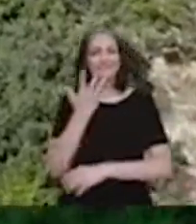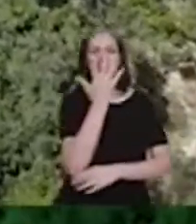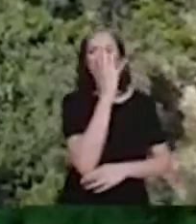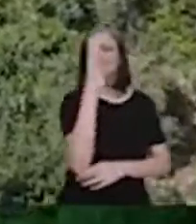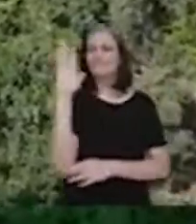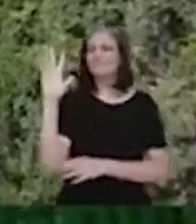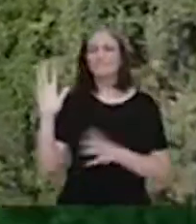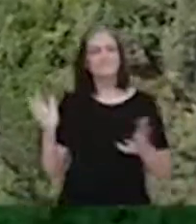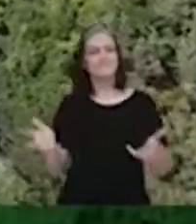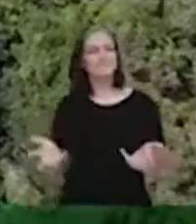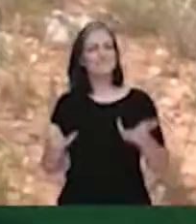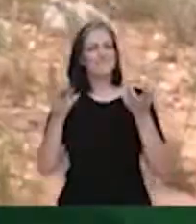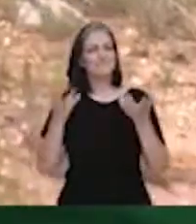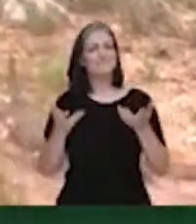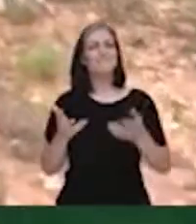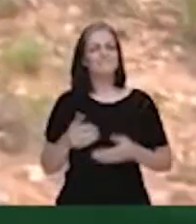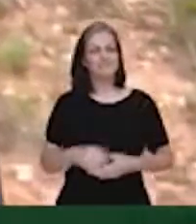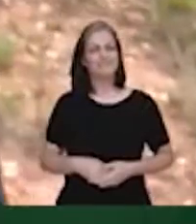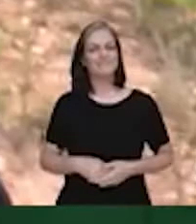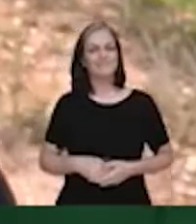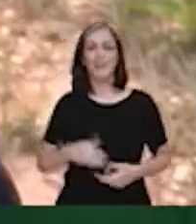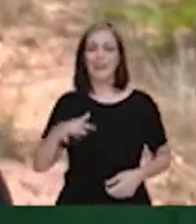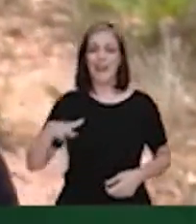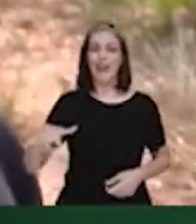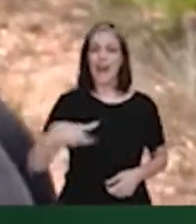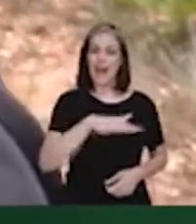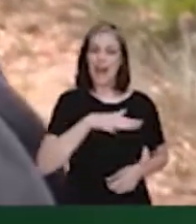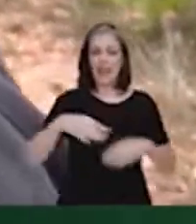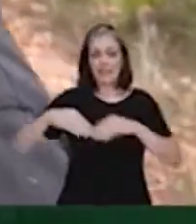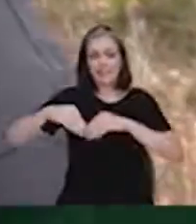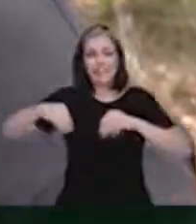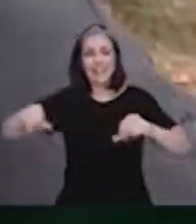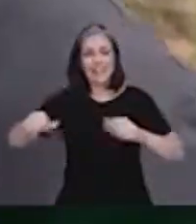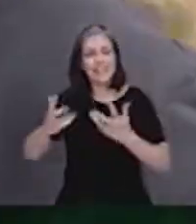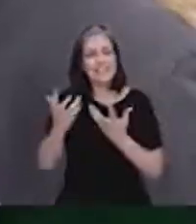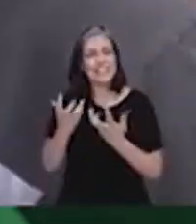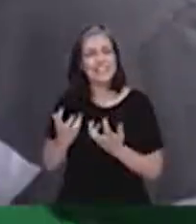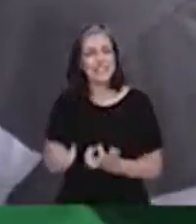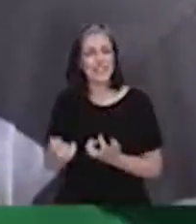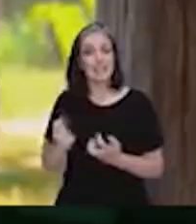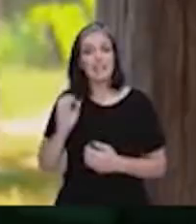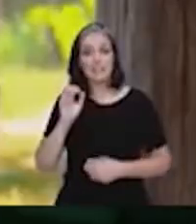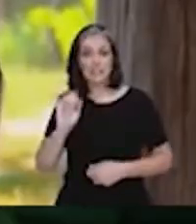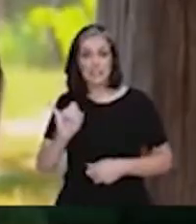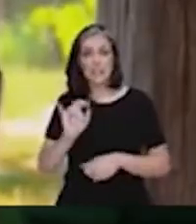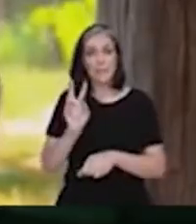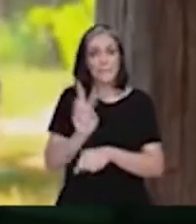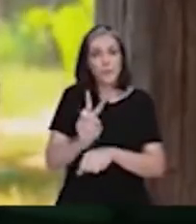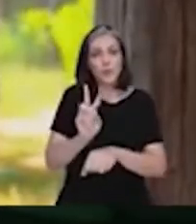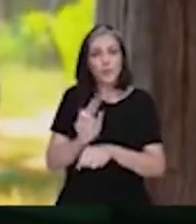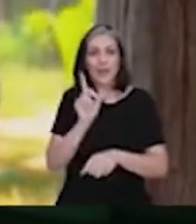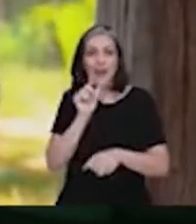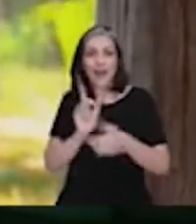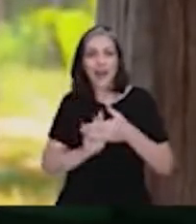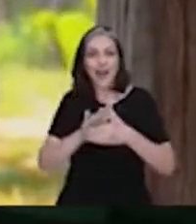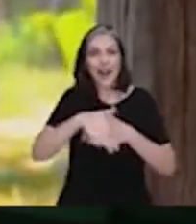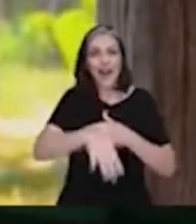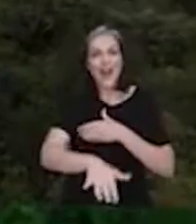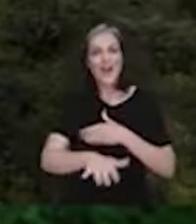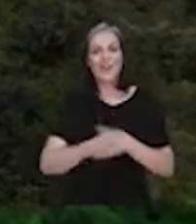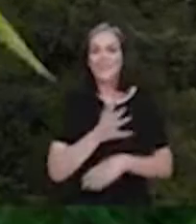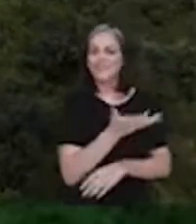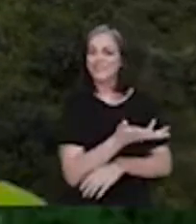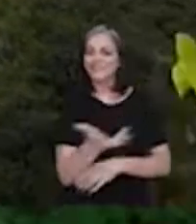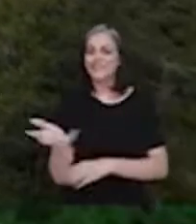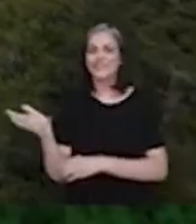vegetal na área que foi cercada Então como a gente tem uma área de semiárido quando você isola a